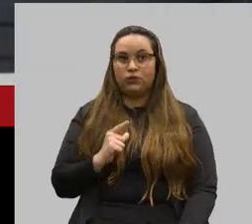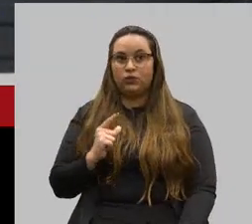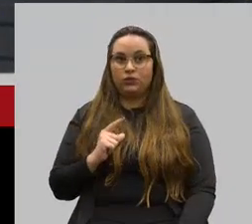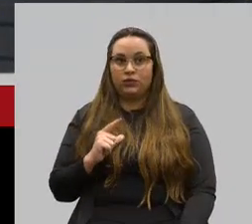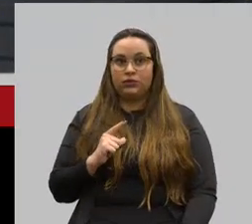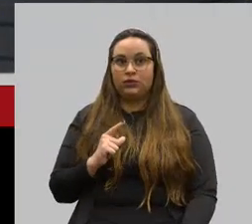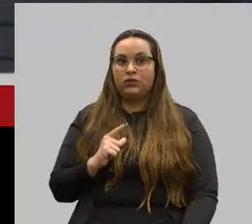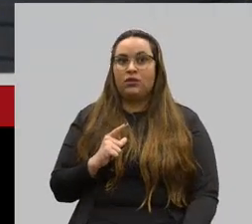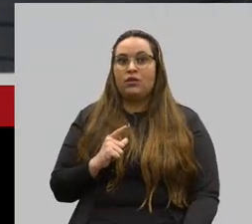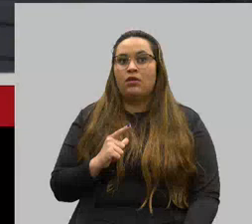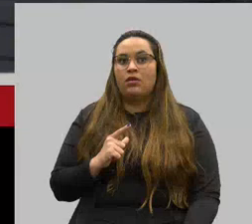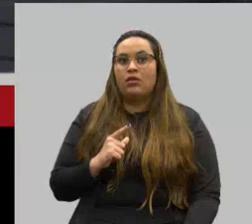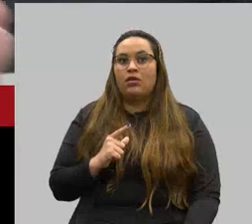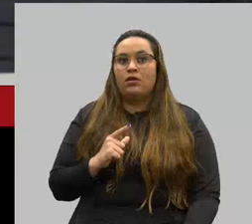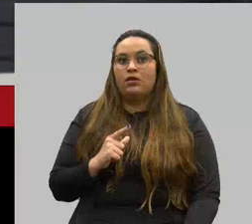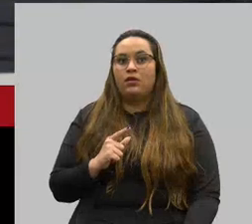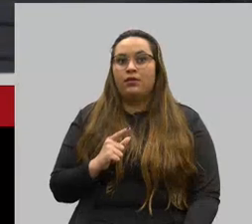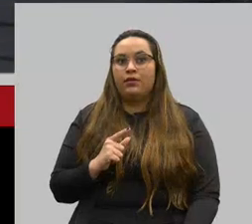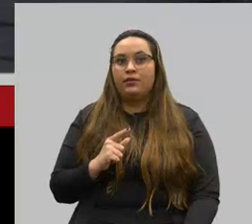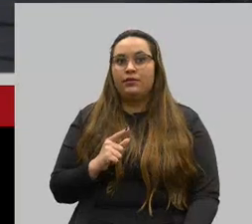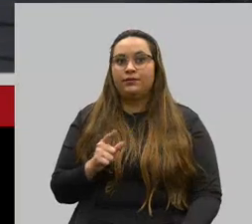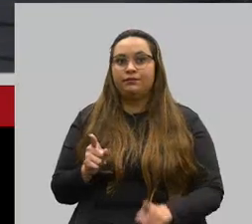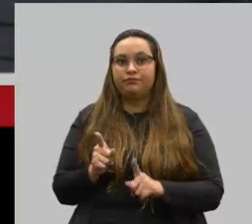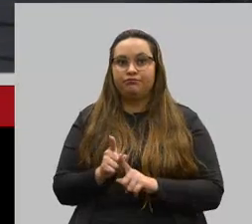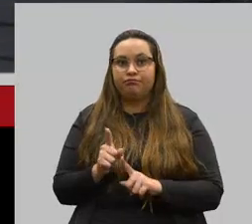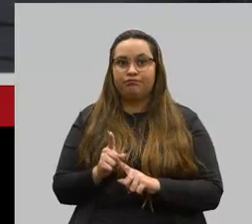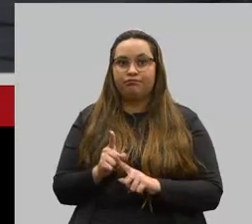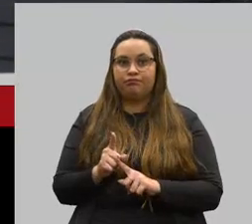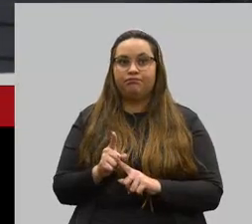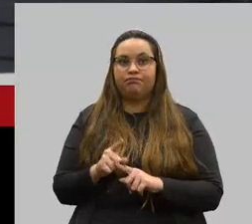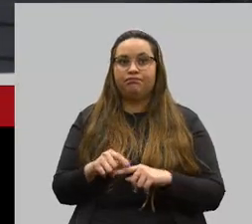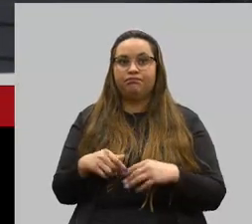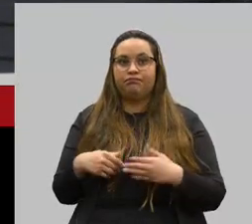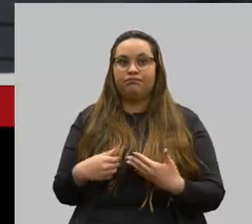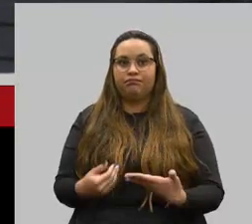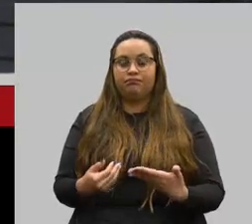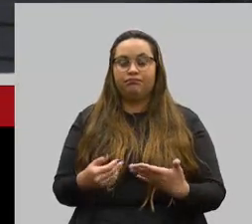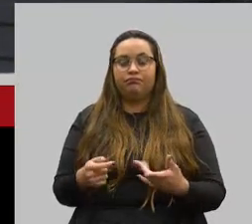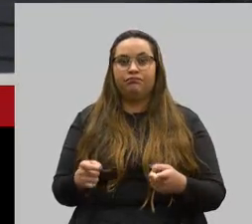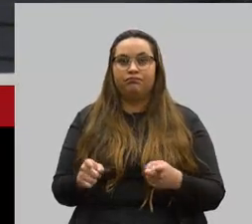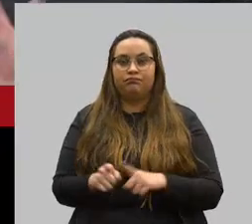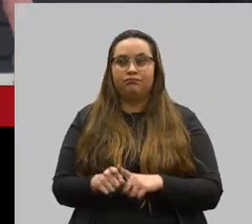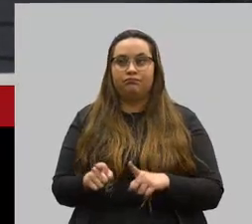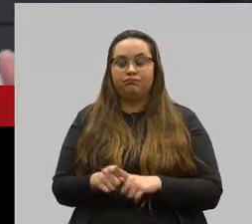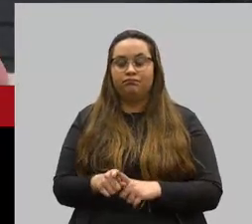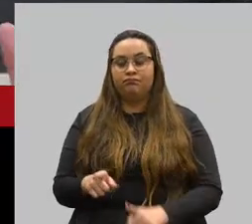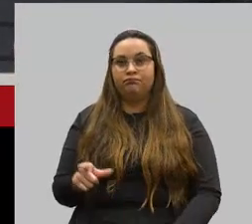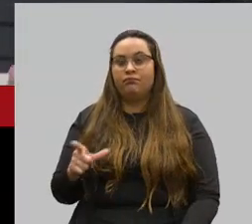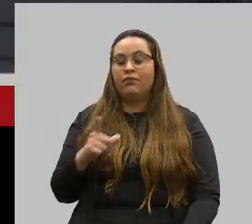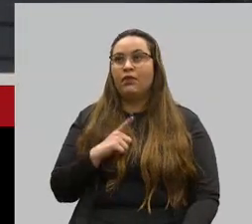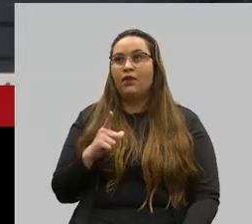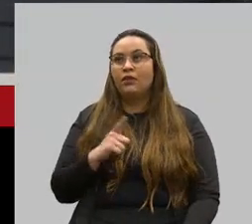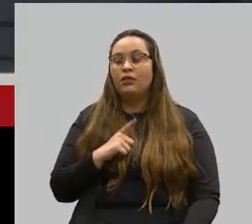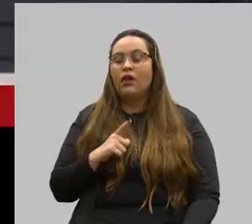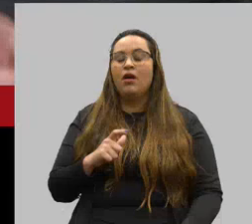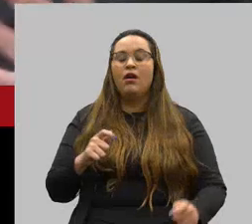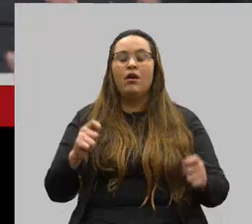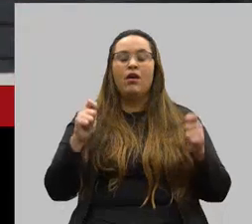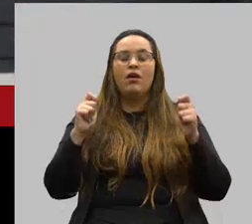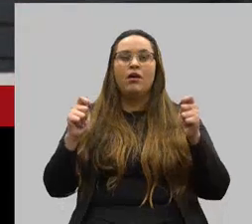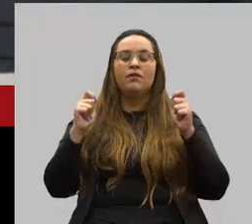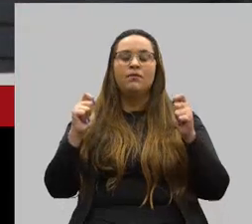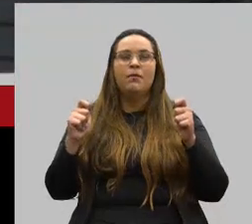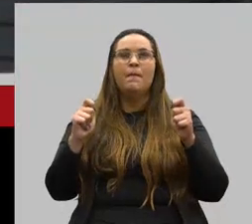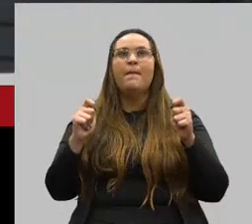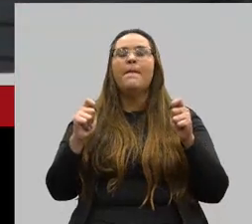culpabilidade né são punidos eh e mais do que isso nós temos a as campanhas educativas inclusive de